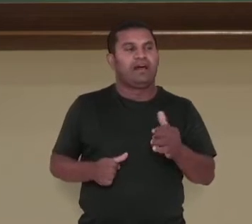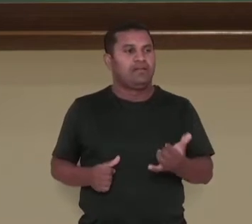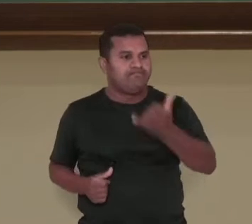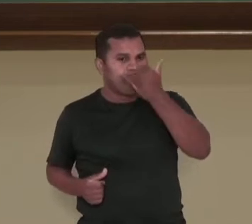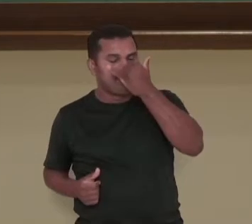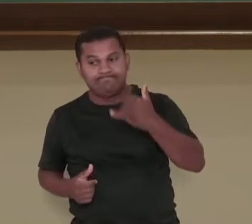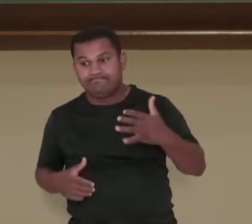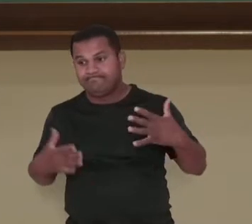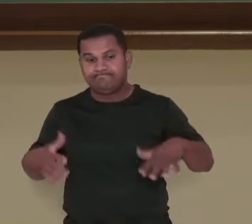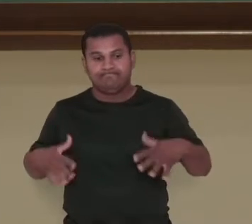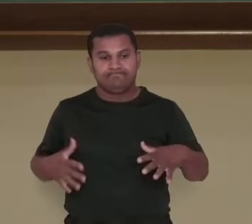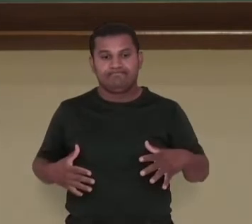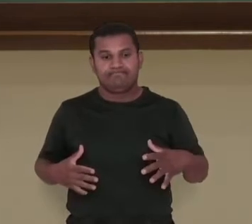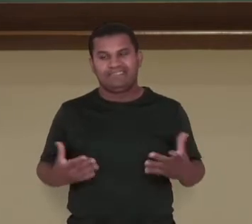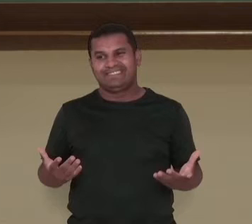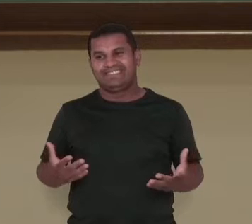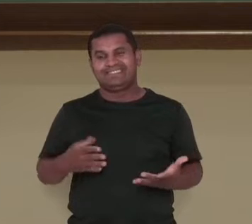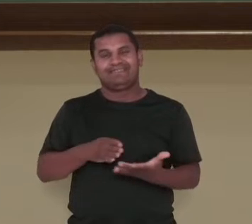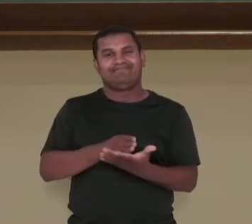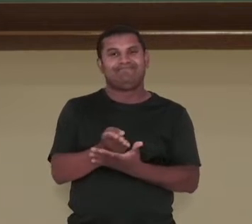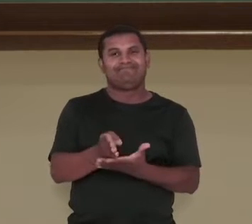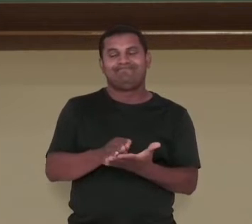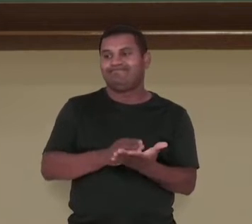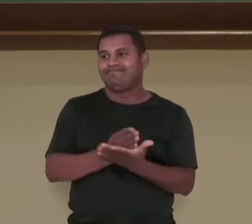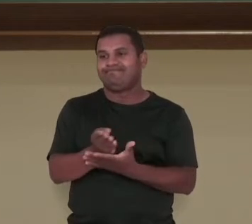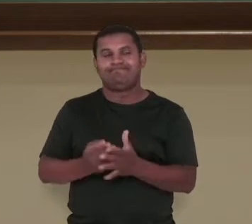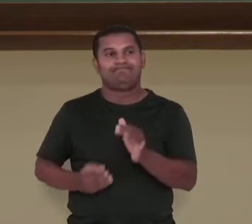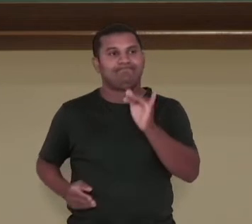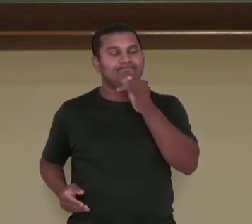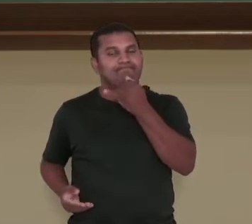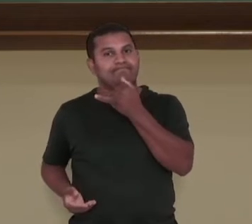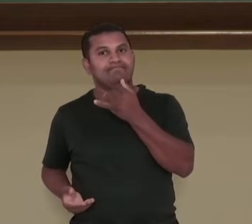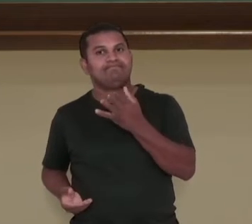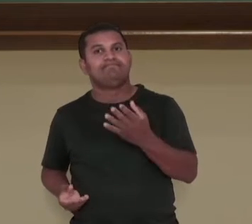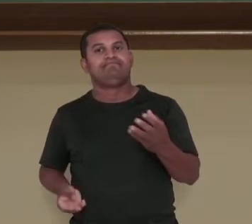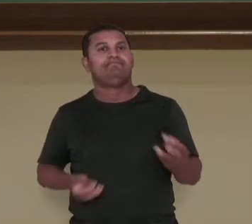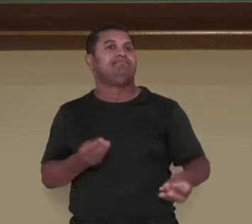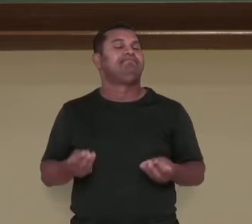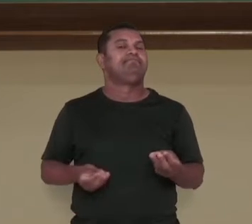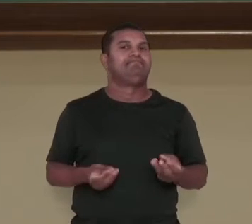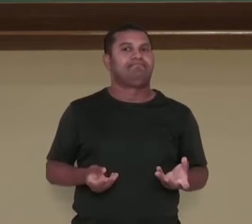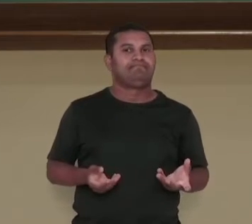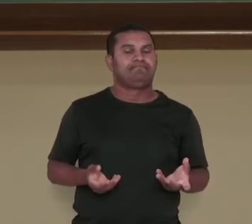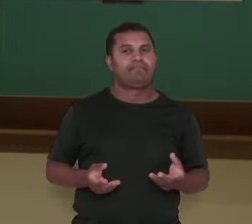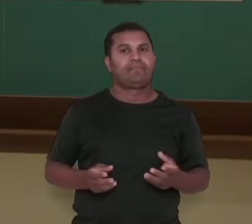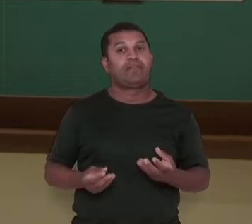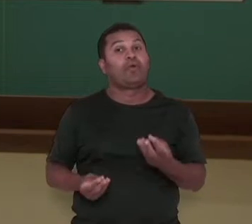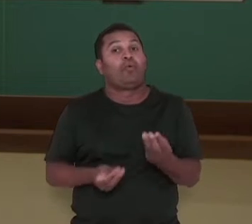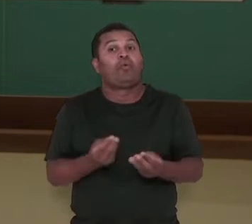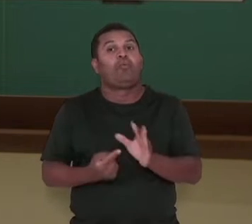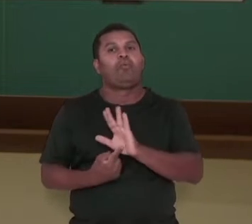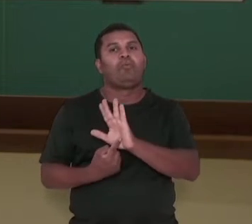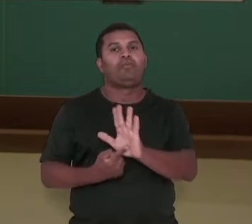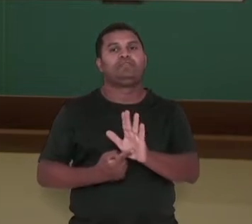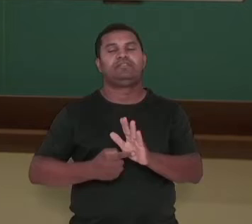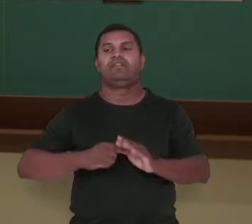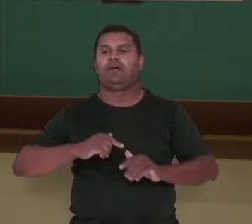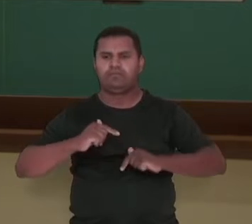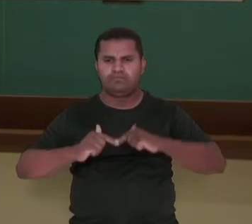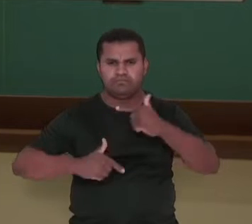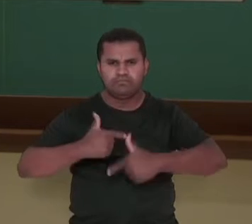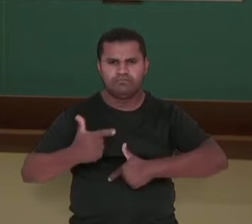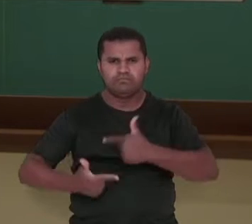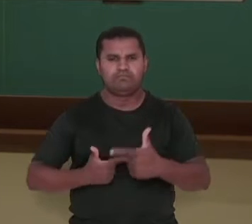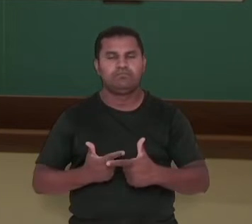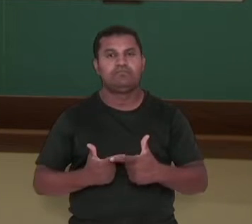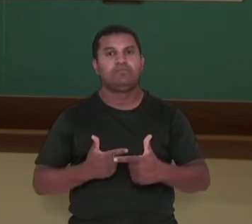fica desconfortável e infeliz? Bom, o que é proatividade? Começando, é